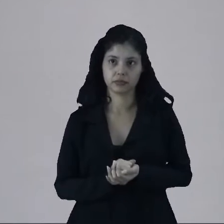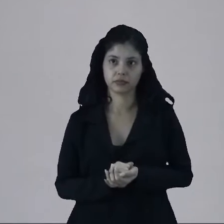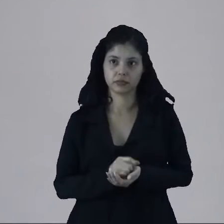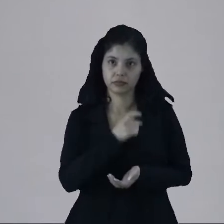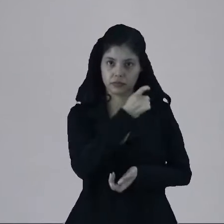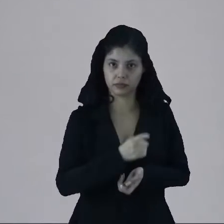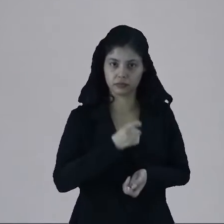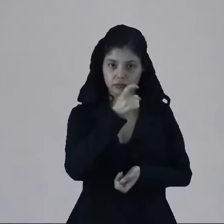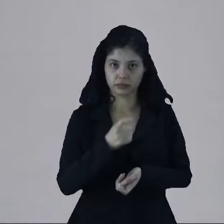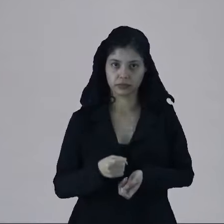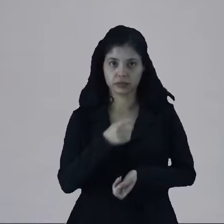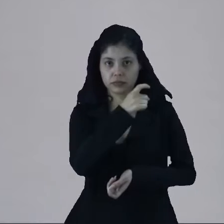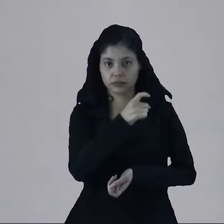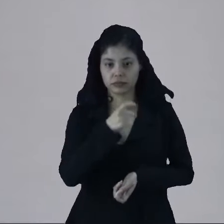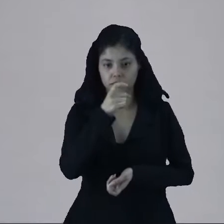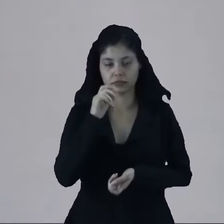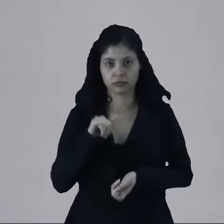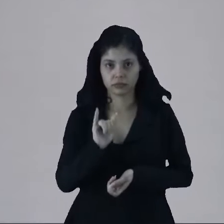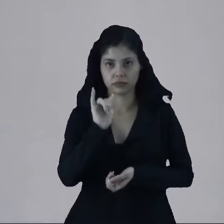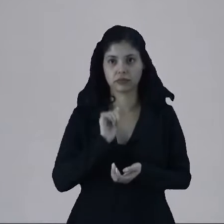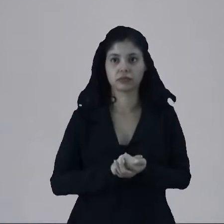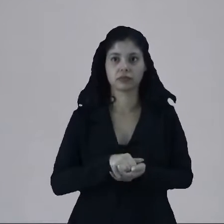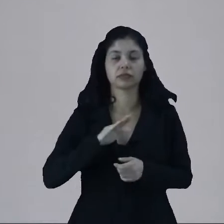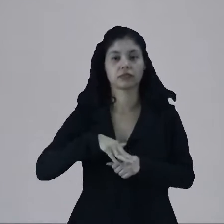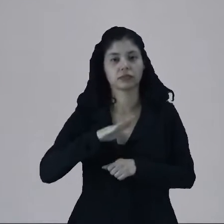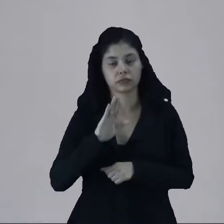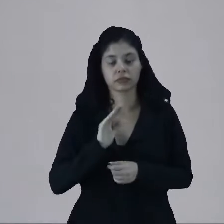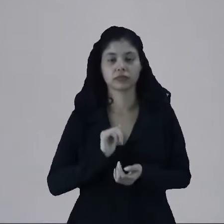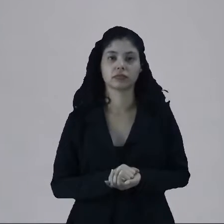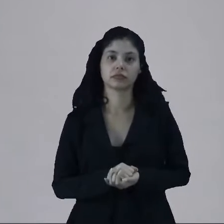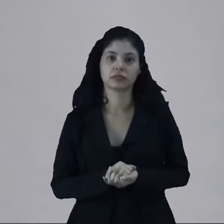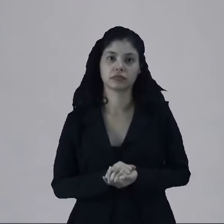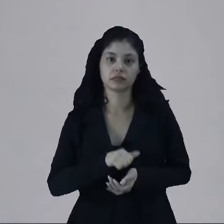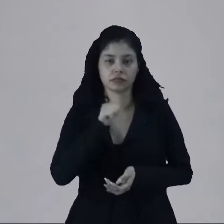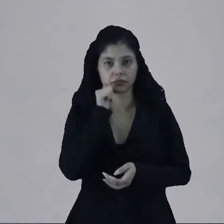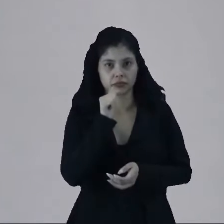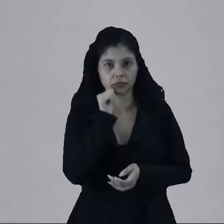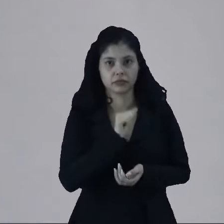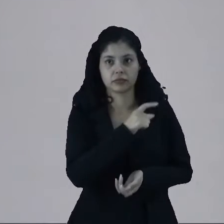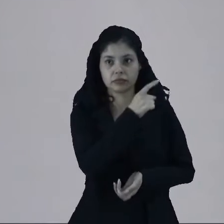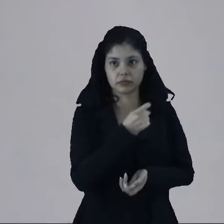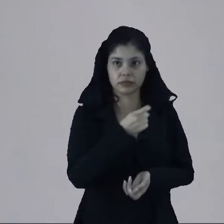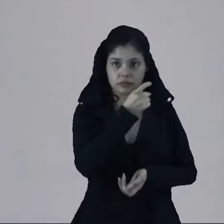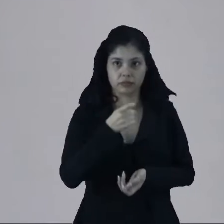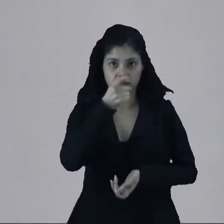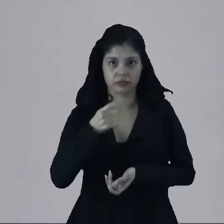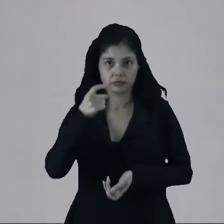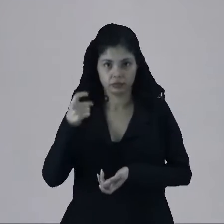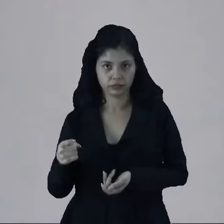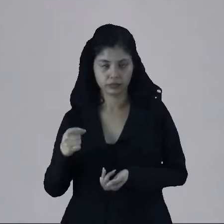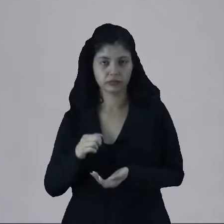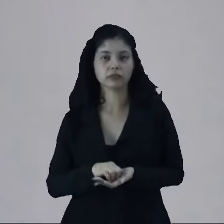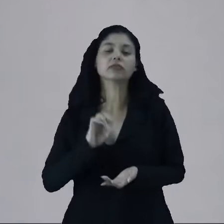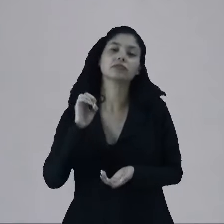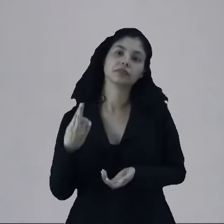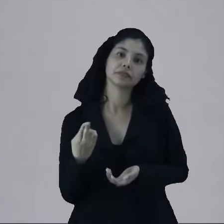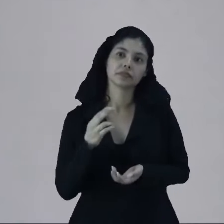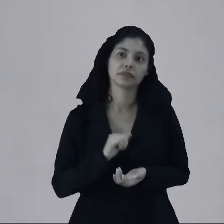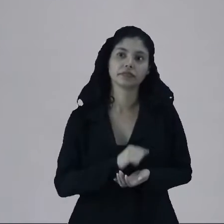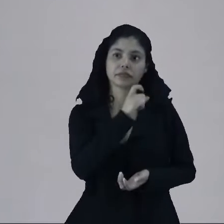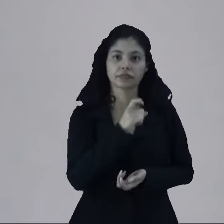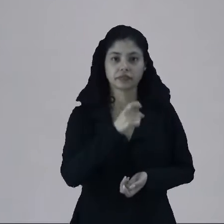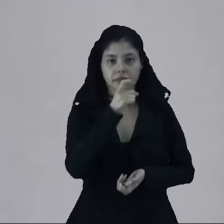só XX, vai ter XY, mais Y, e uma mulher que vai ter XXX, ou ela vai